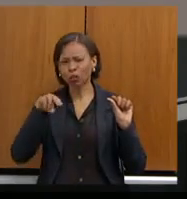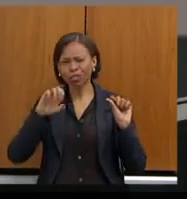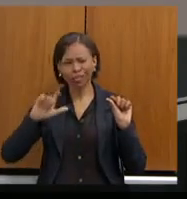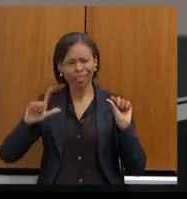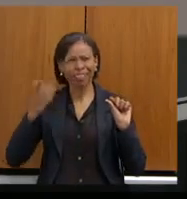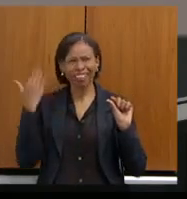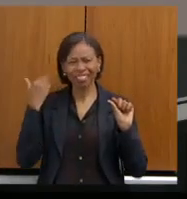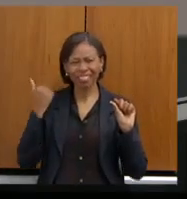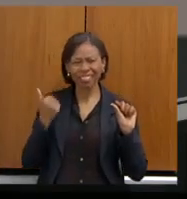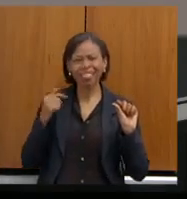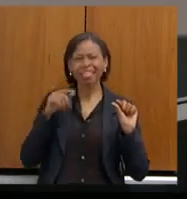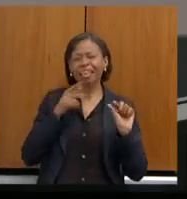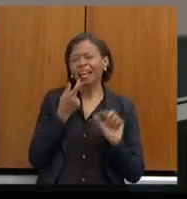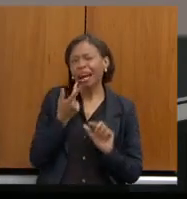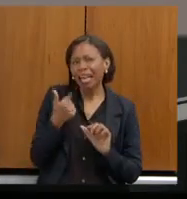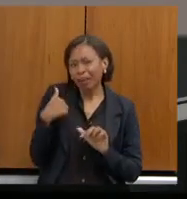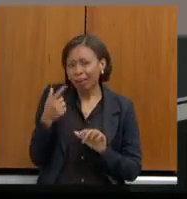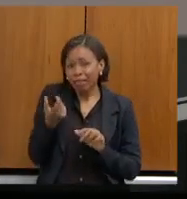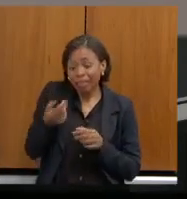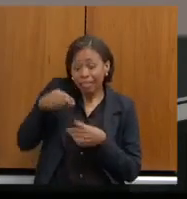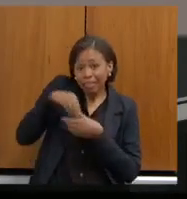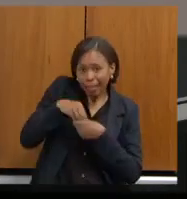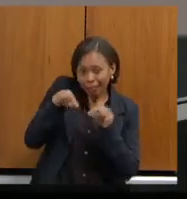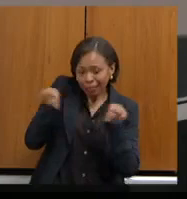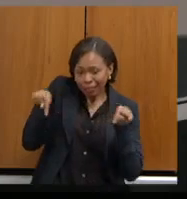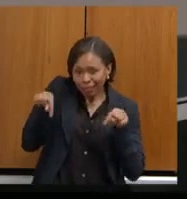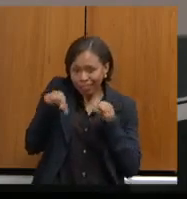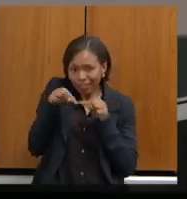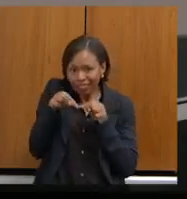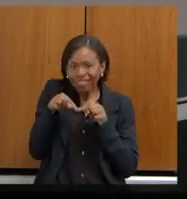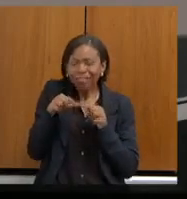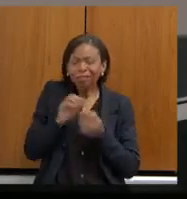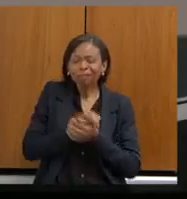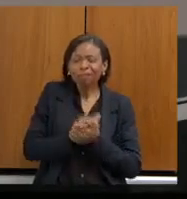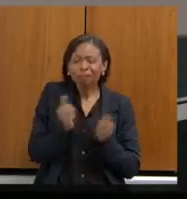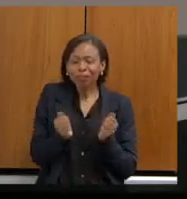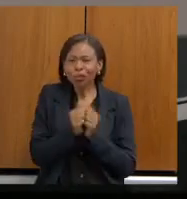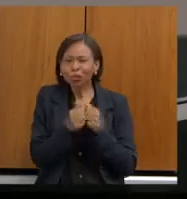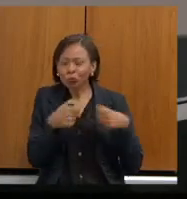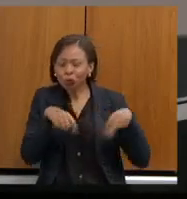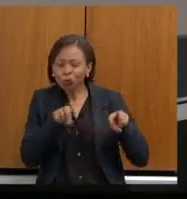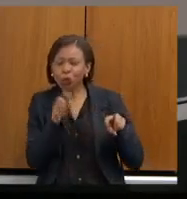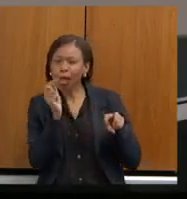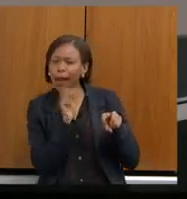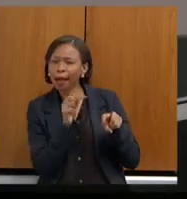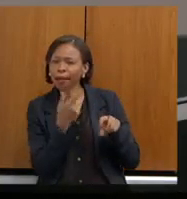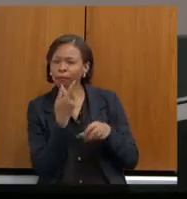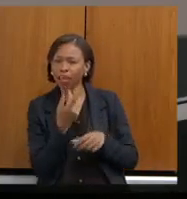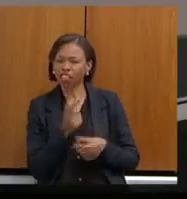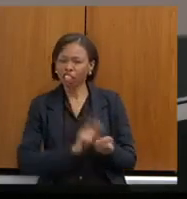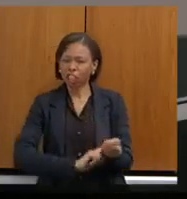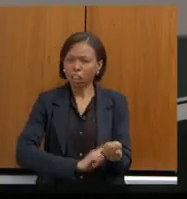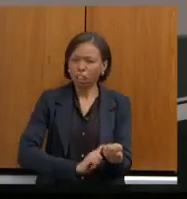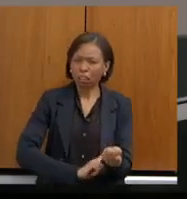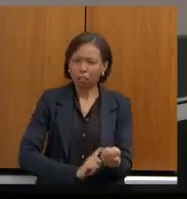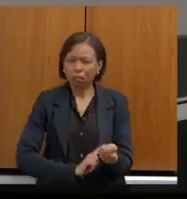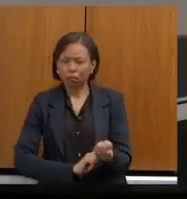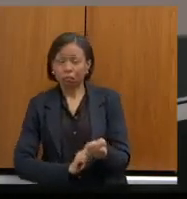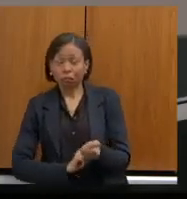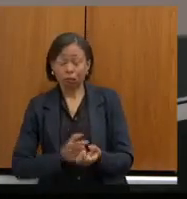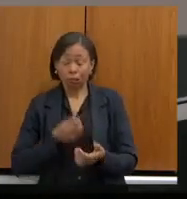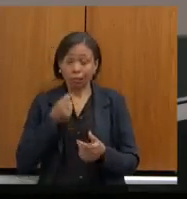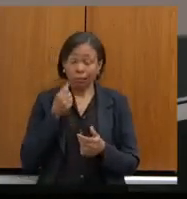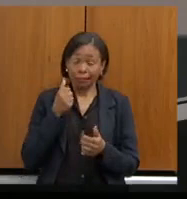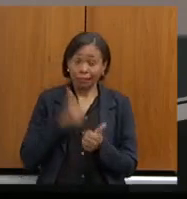eu ficava apertando um pouquinho lá para poder promover o pessoal né eu ficava irritado da minha insistência